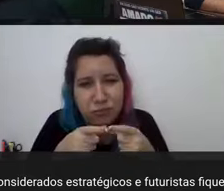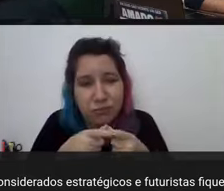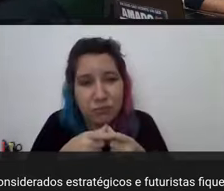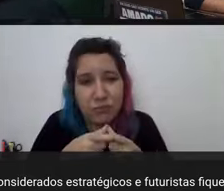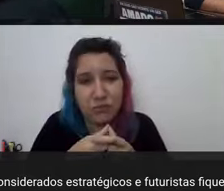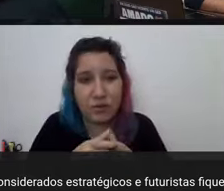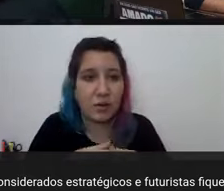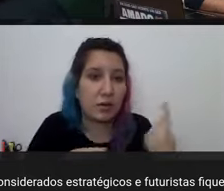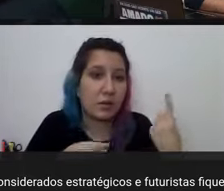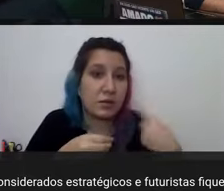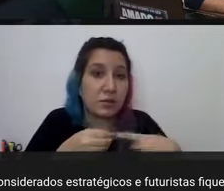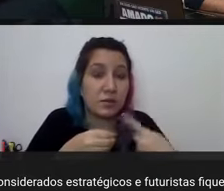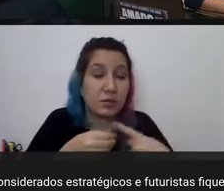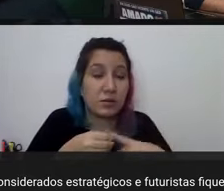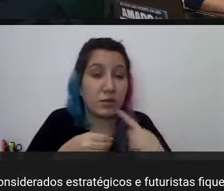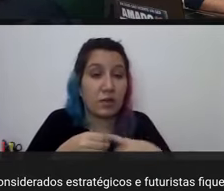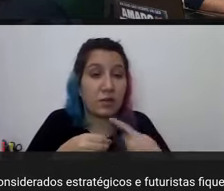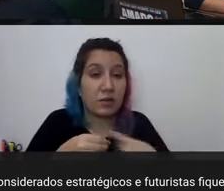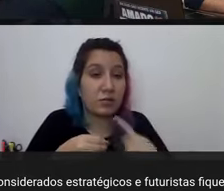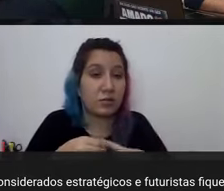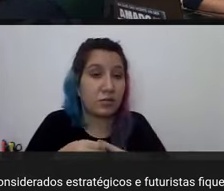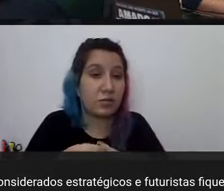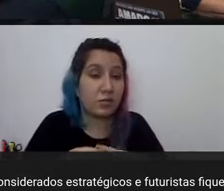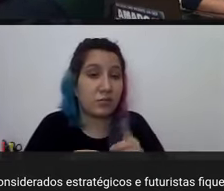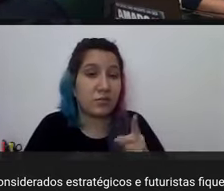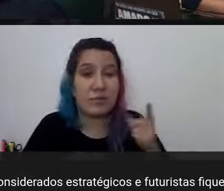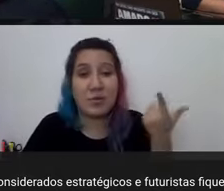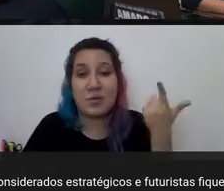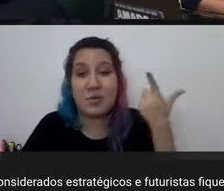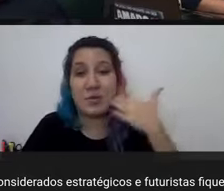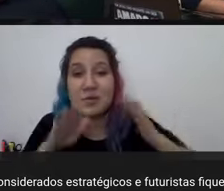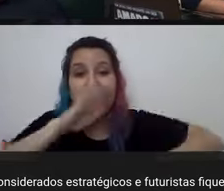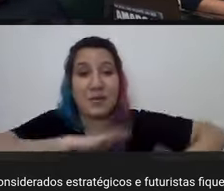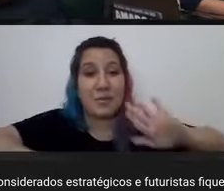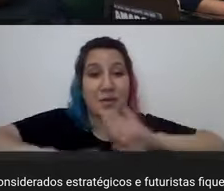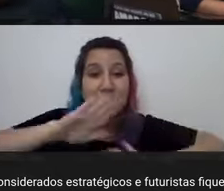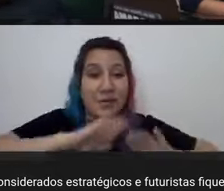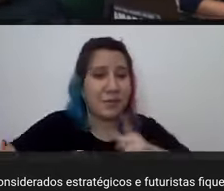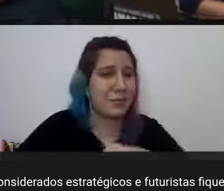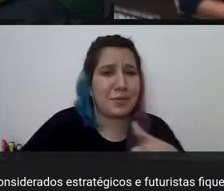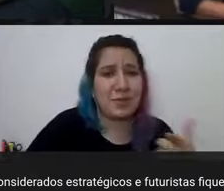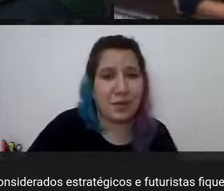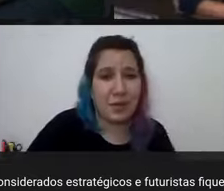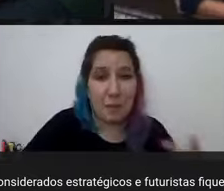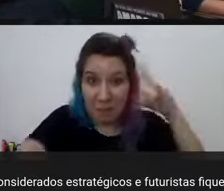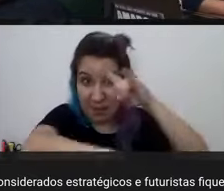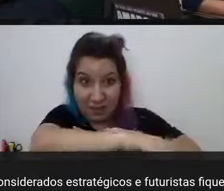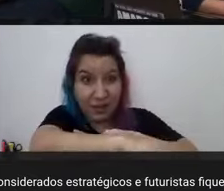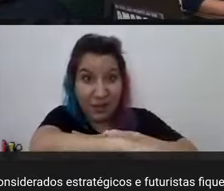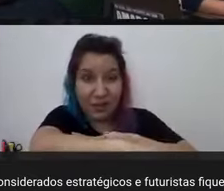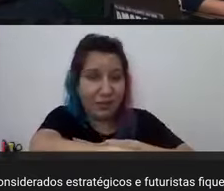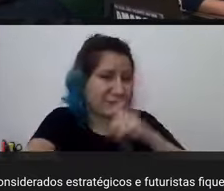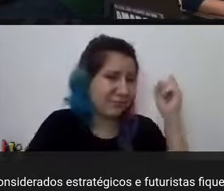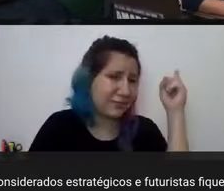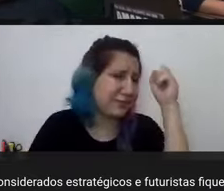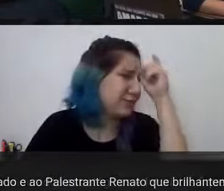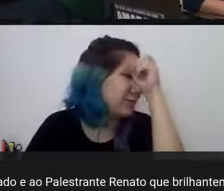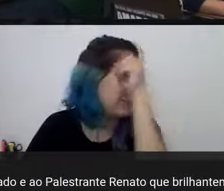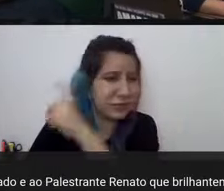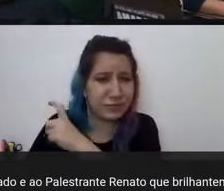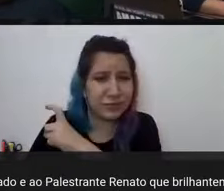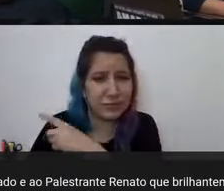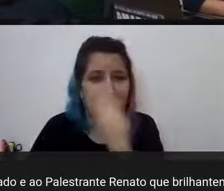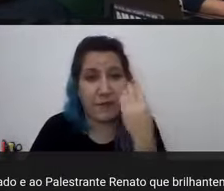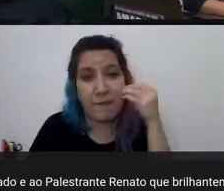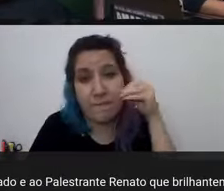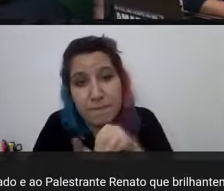não dá conta de deixar a nossa cidade com zeladoria adequada. Os banheiros é um terror, né? Não tem como a gente praticar turismo. Então, uma